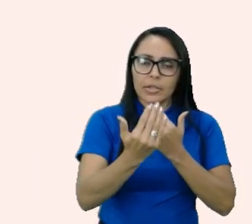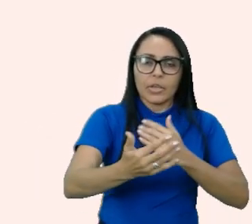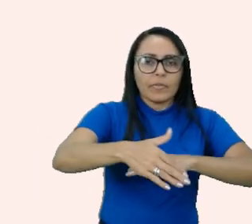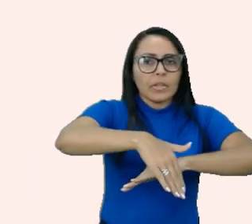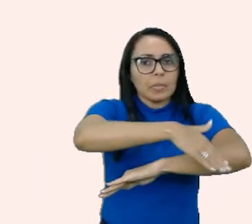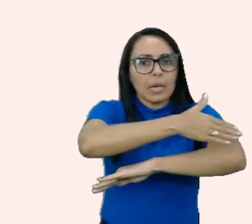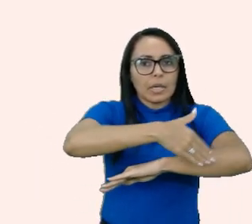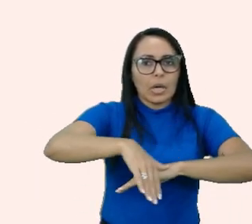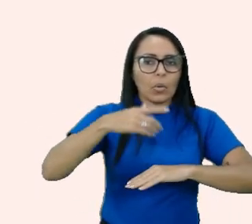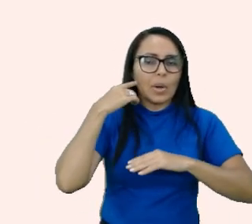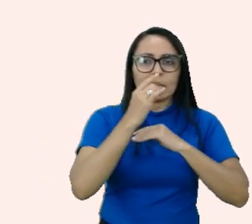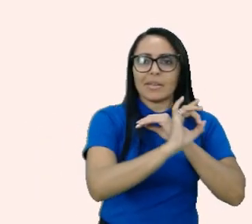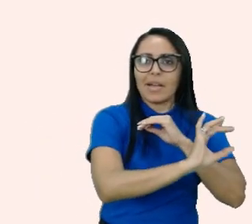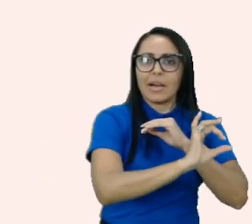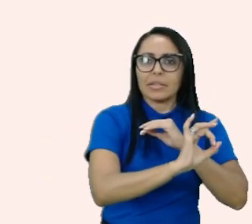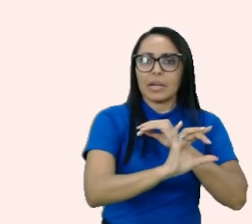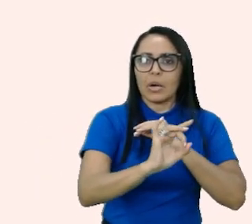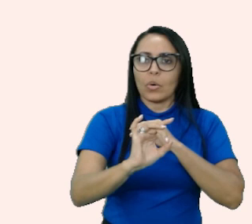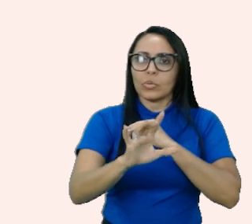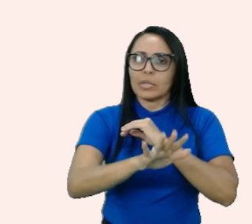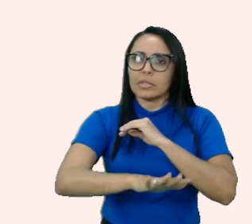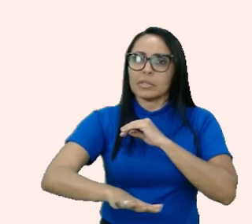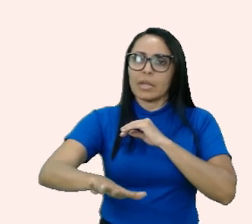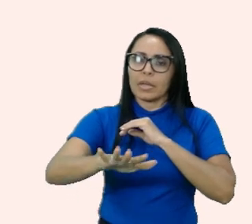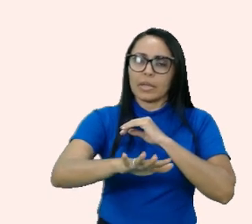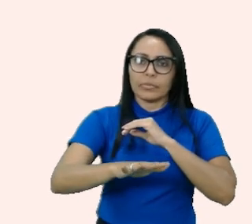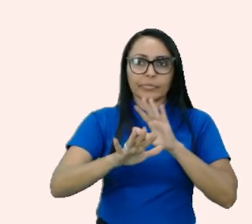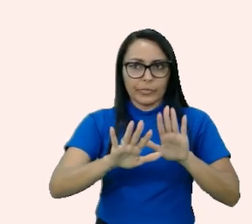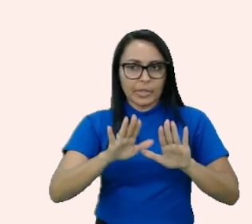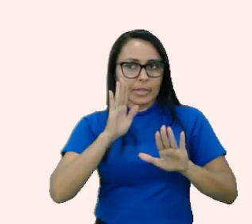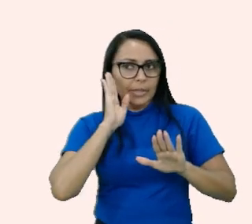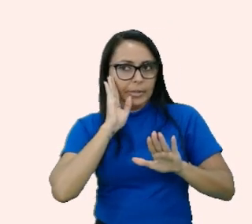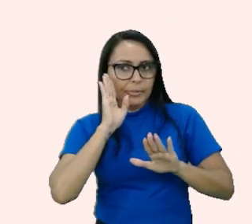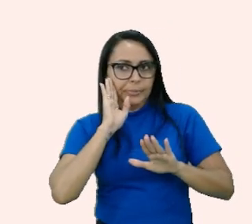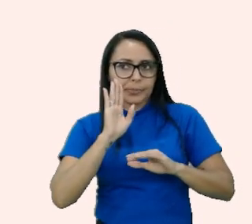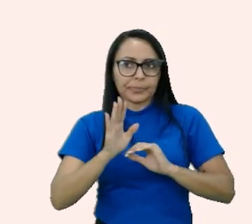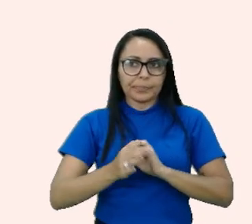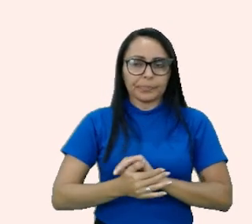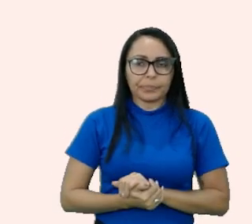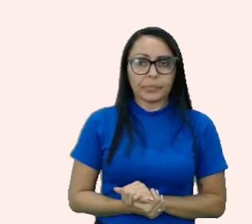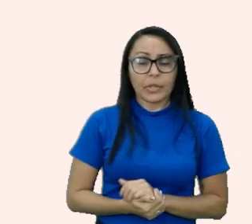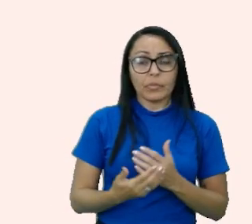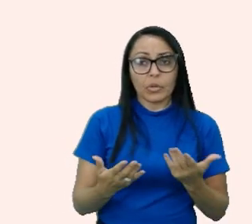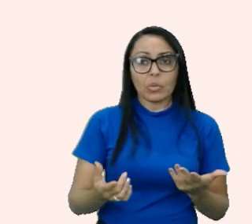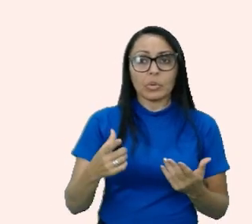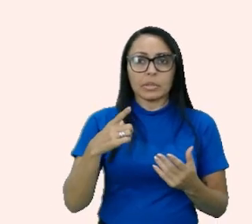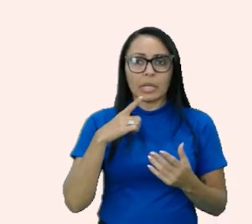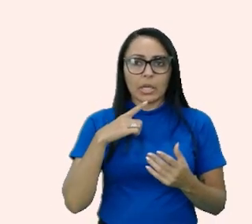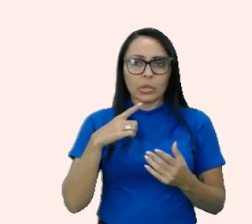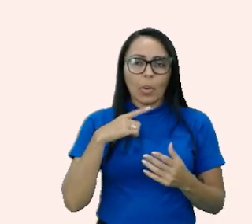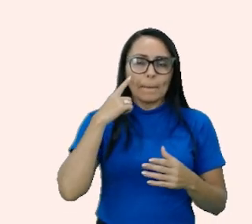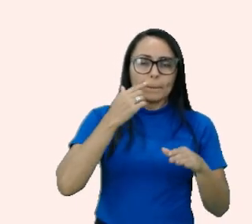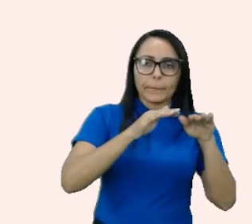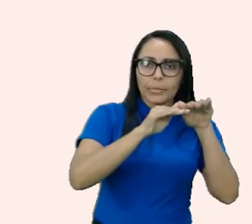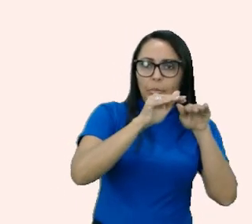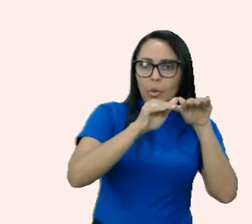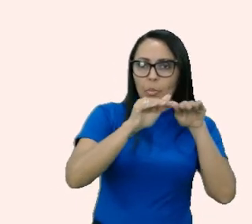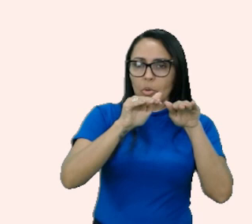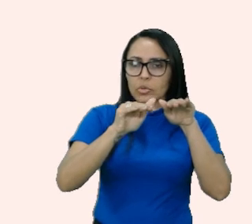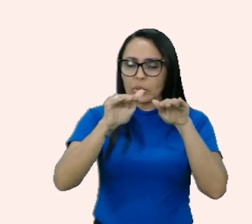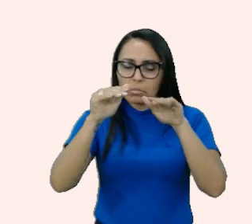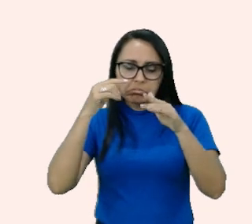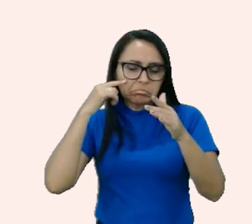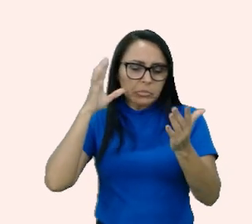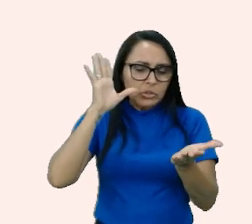de cada um desses terrenos? Olha que legal. Aqui, galera, eu tenho uma proporcionalidade